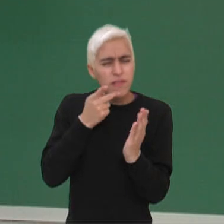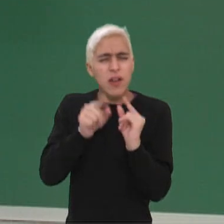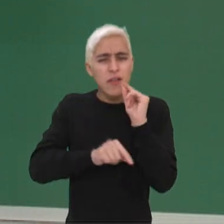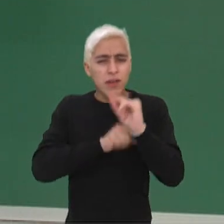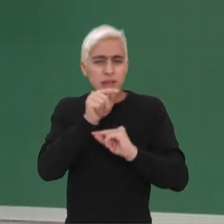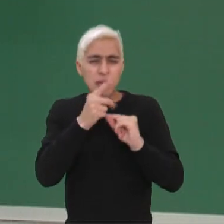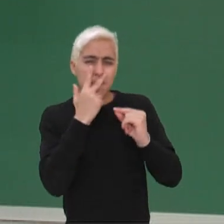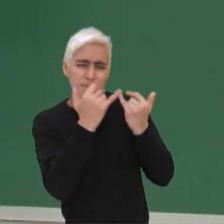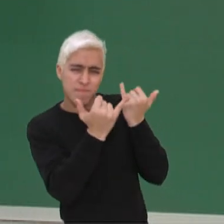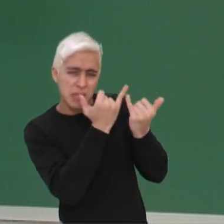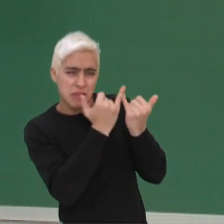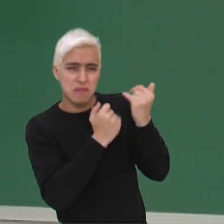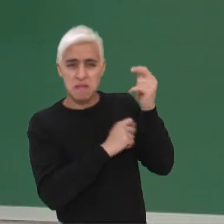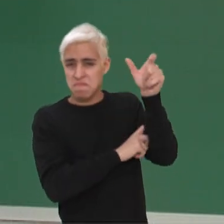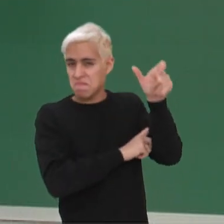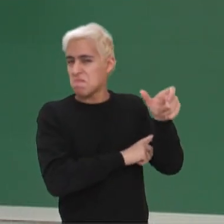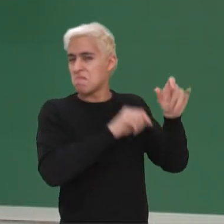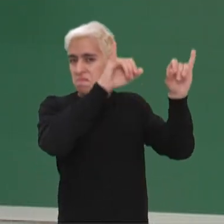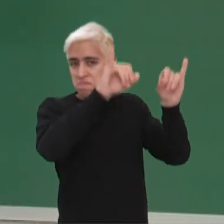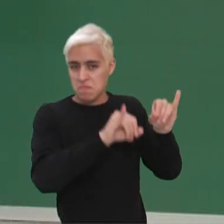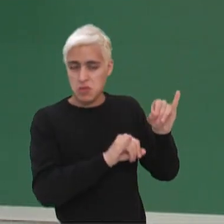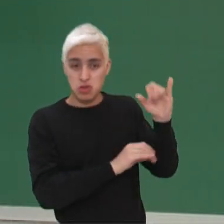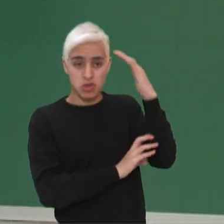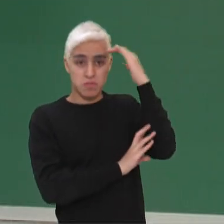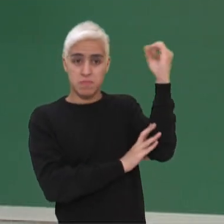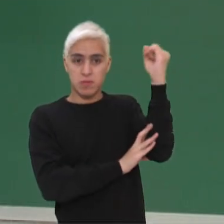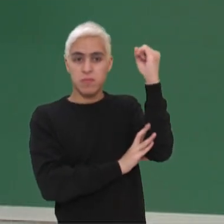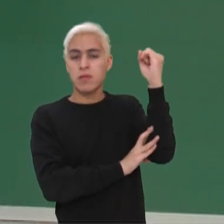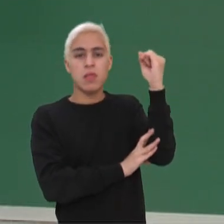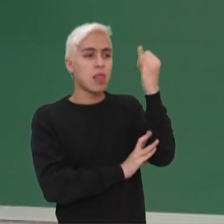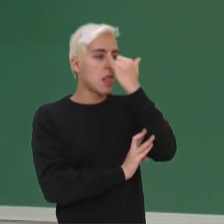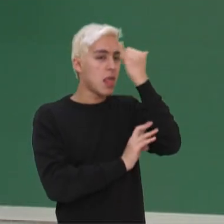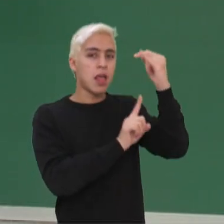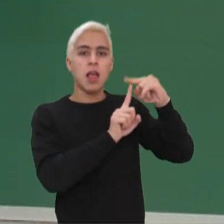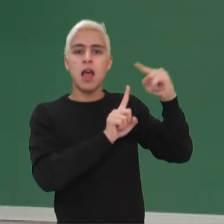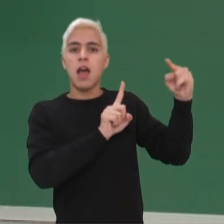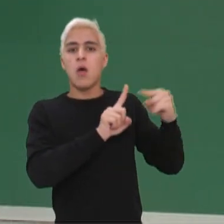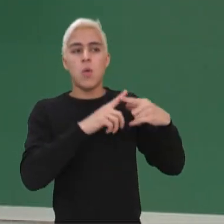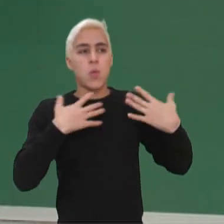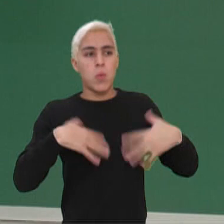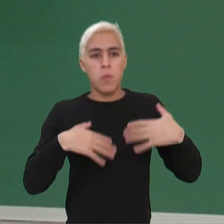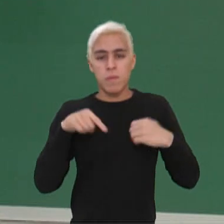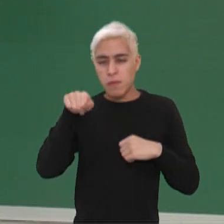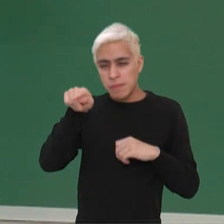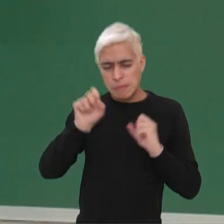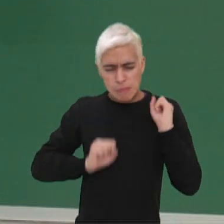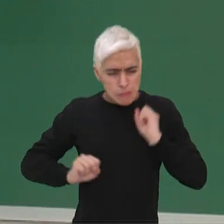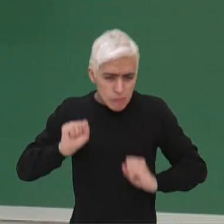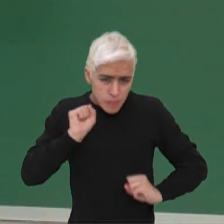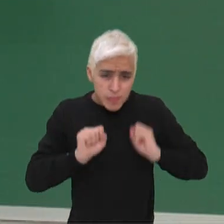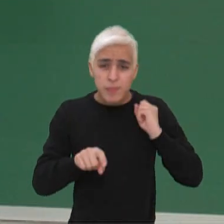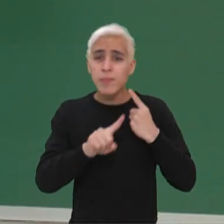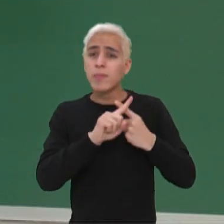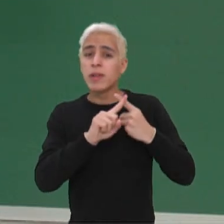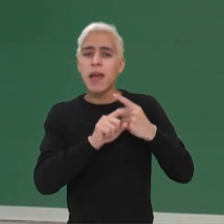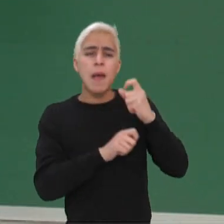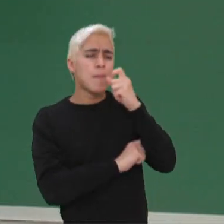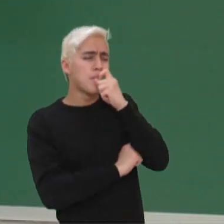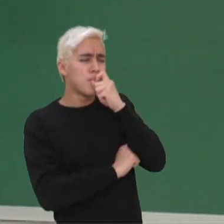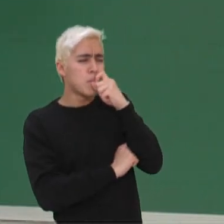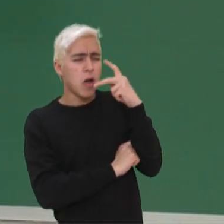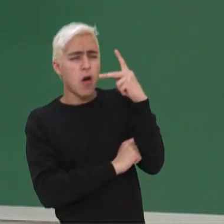de divindade da sabedoria, e ela acabou ficando grávida. Daí o bicho pegou, porque existia uma